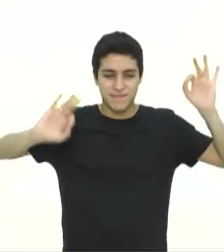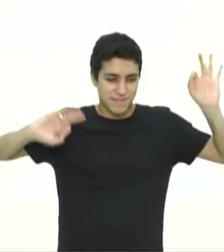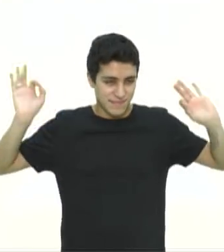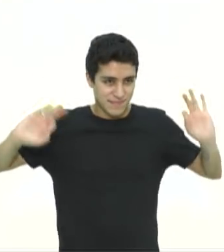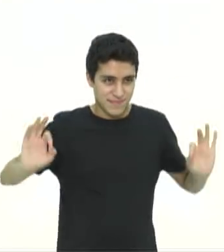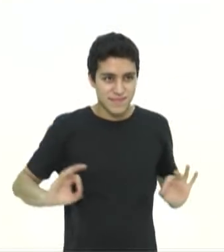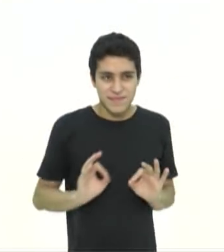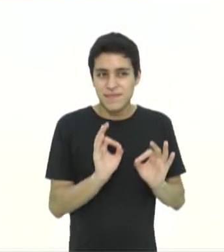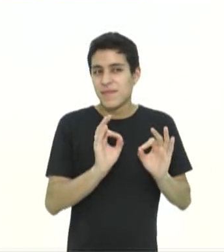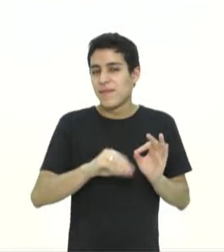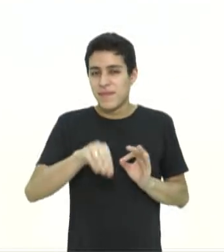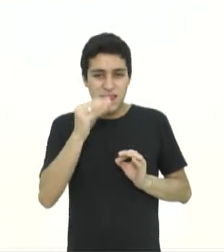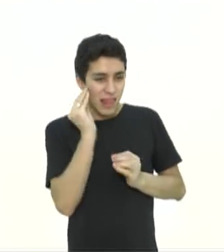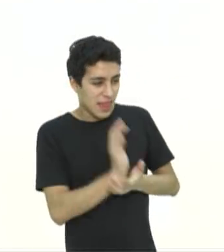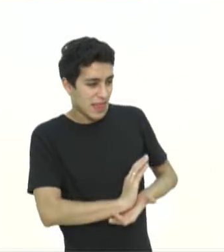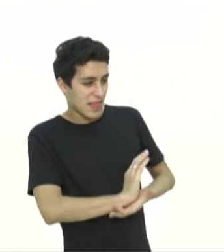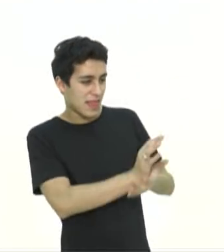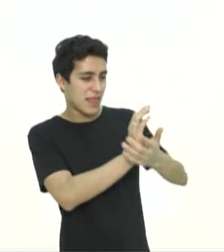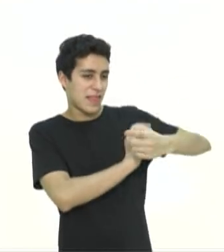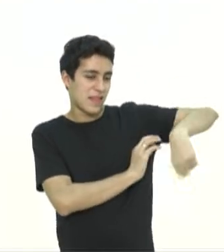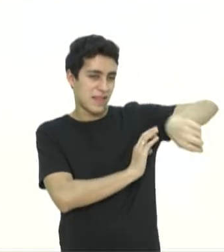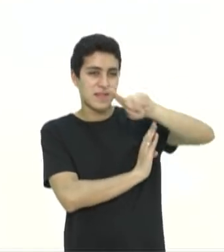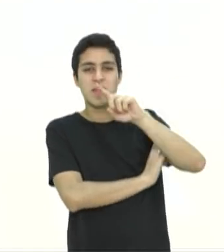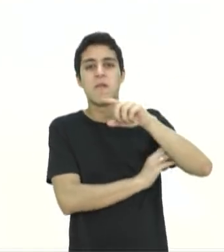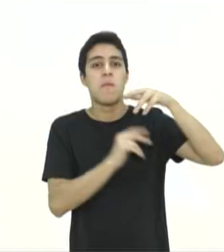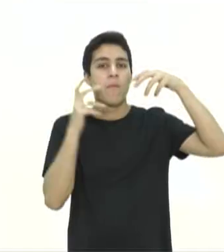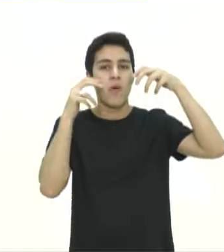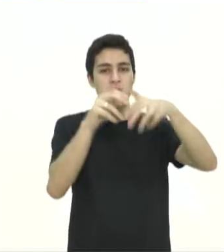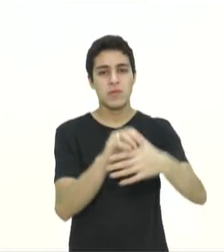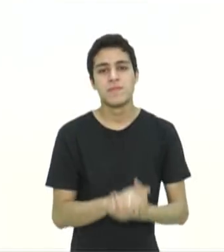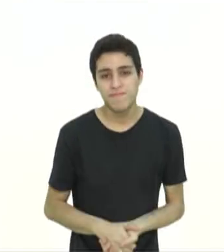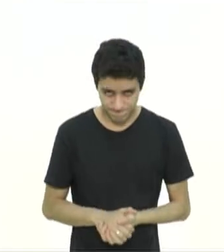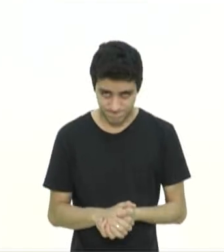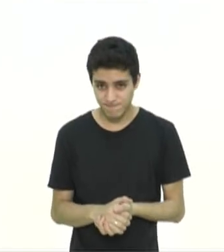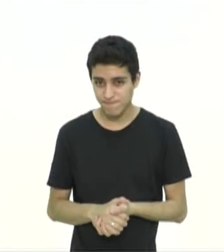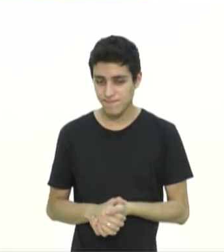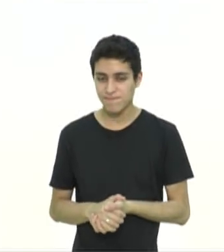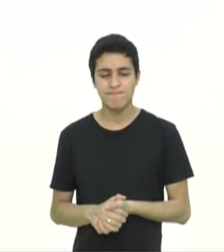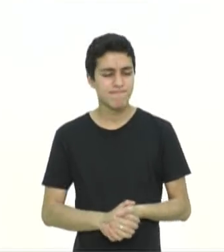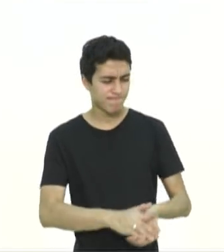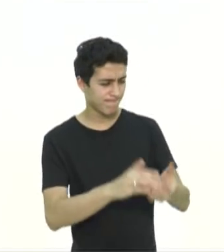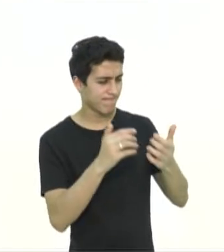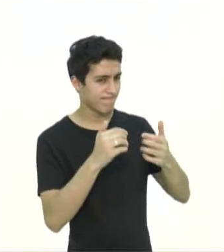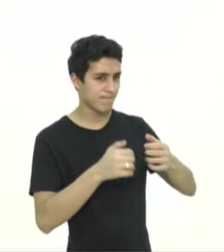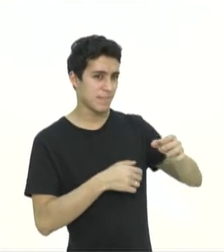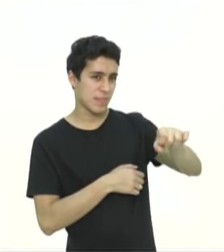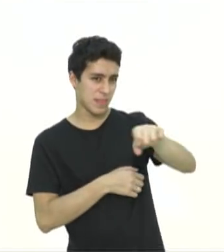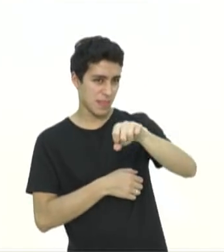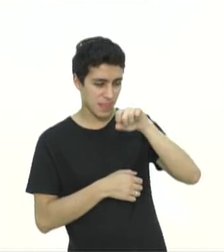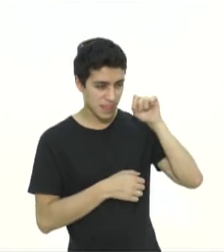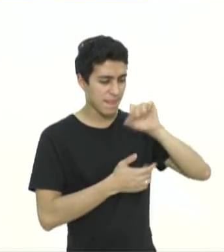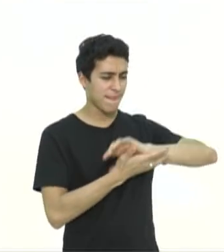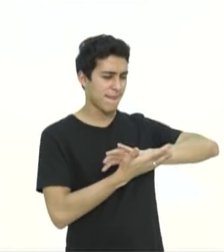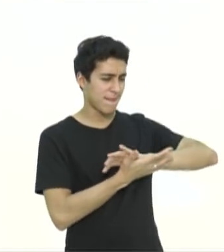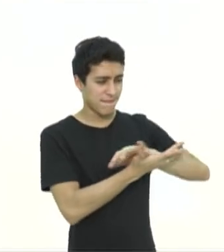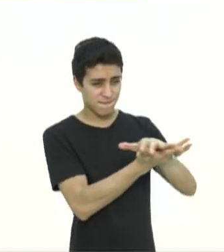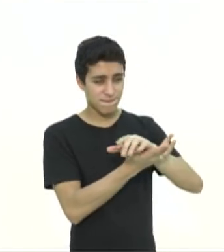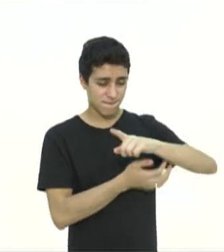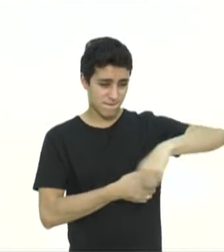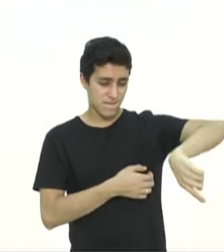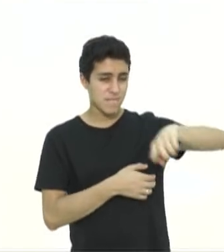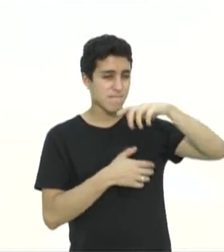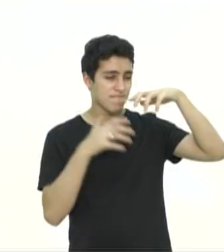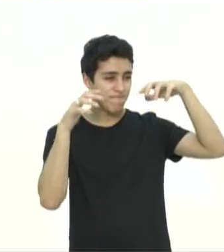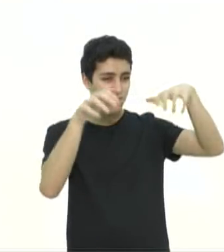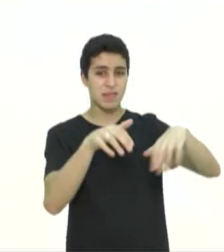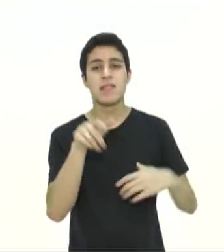preparando para dominar o Ridiculous, né? O monstro bicho-papão. Beleza, Lupinho, abre esse armário que eu vou esbagaçar esse bicho.